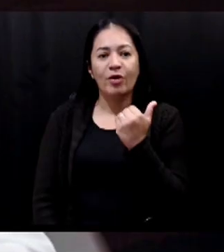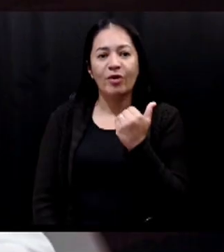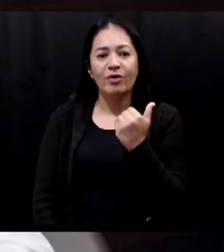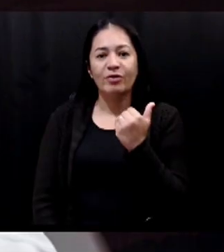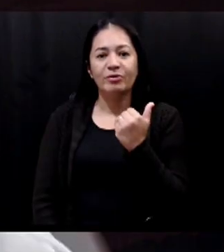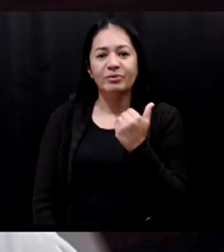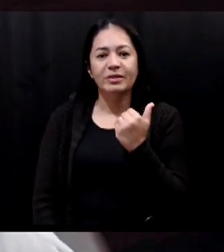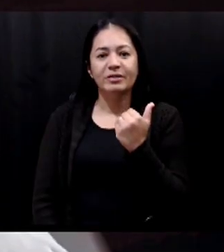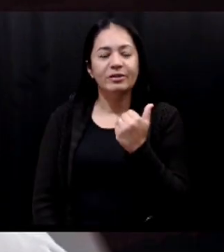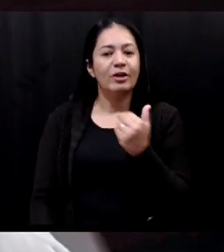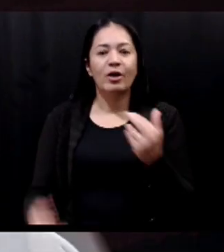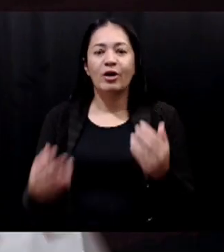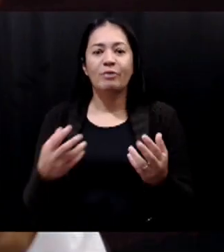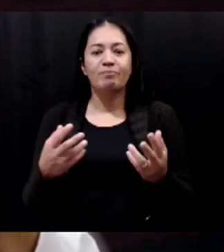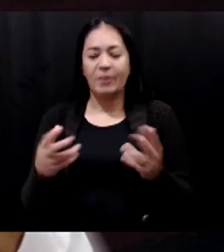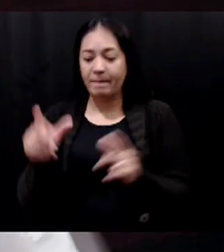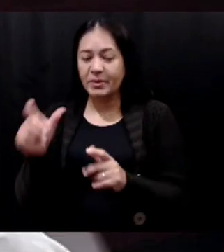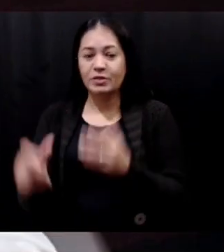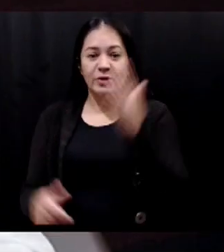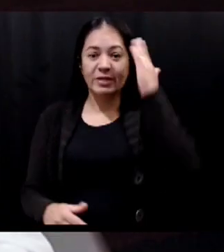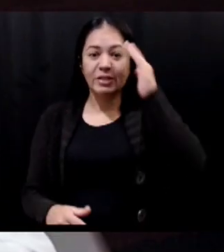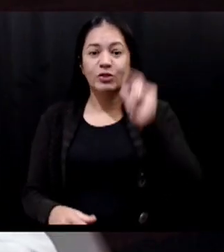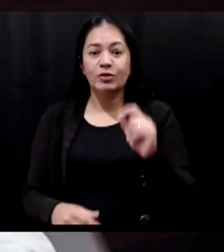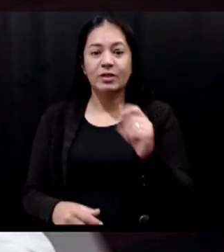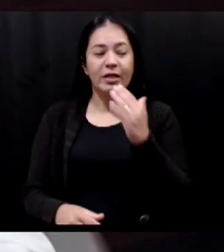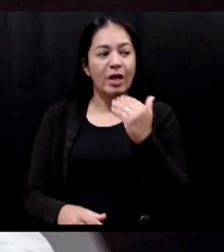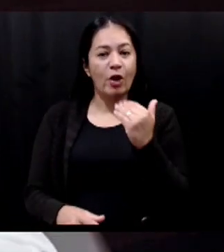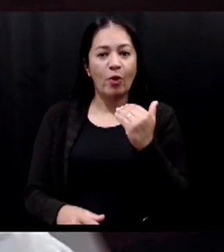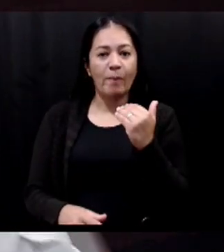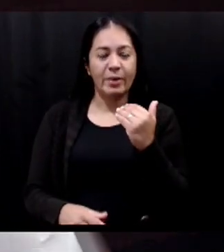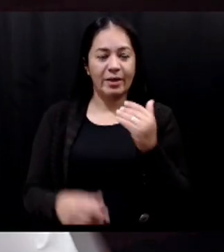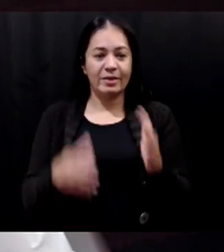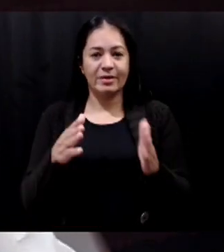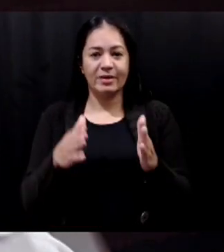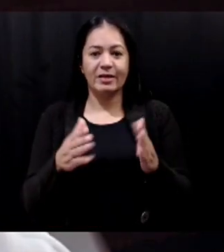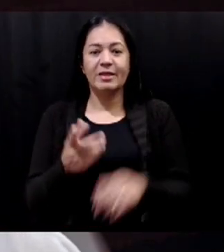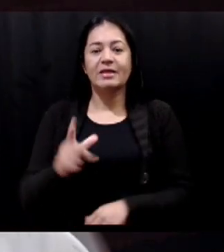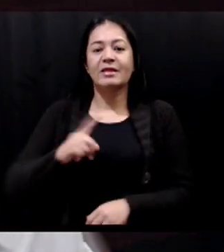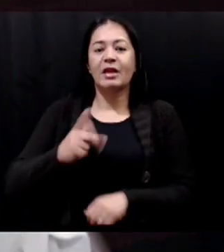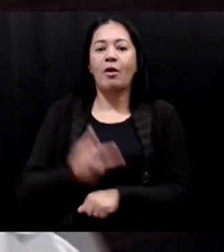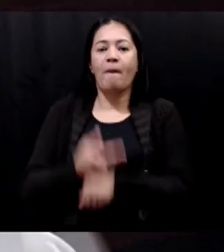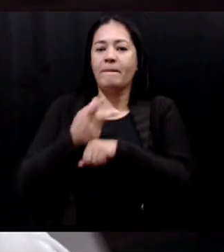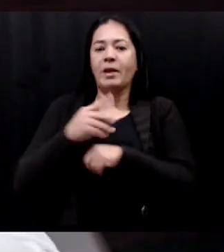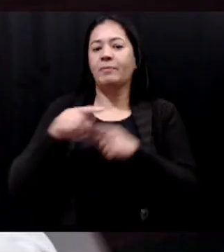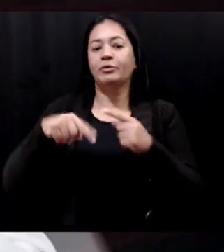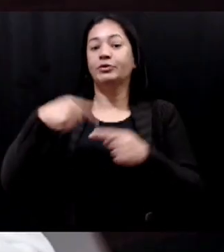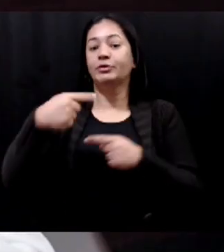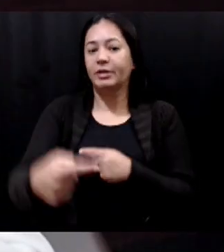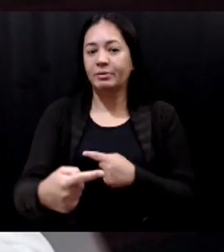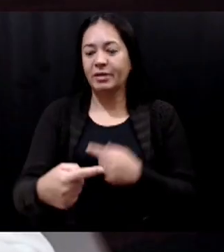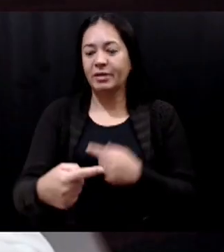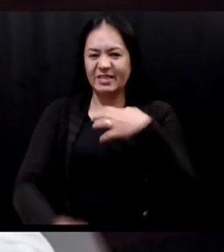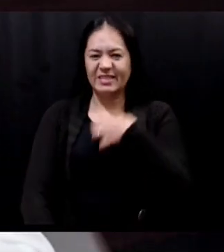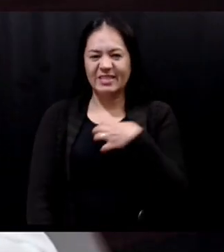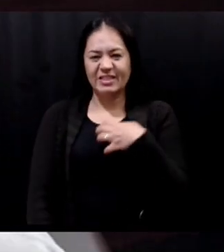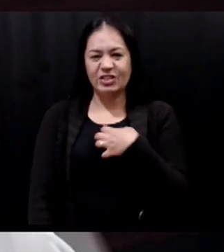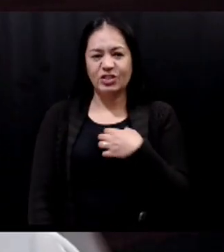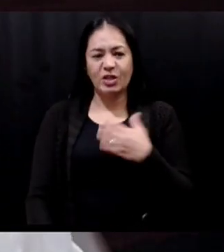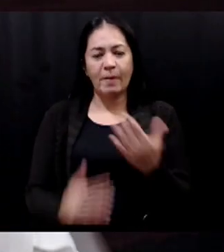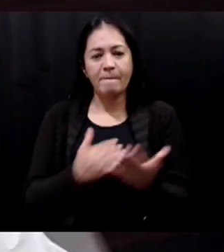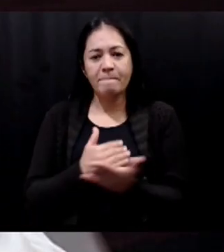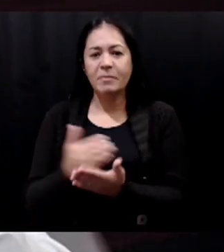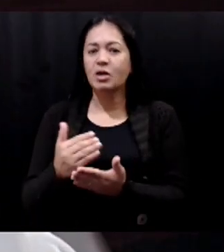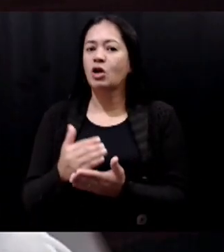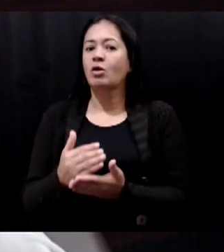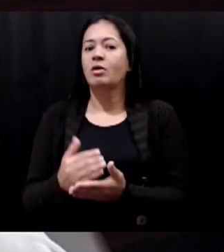criou. Então, quando ela chegar lá na fase adulta e ela sentir, em algum momento, mesmo entrando numa dieta restritiva,